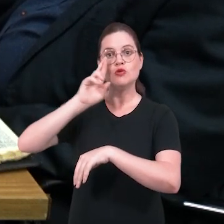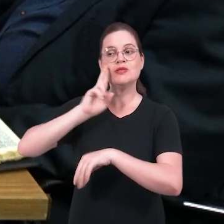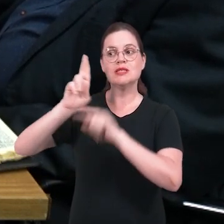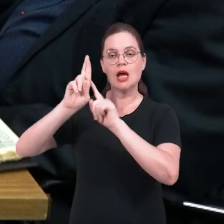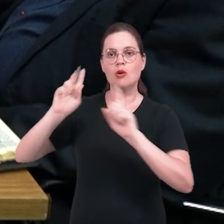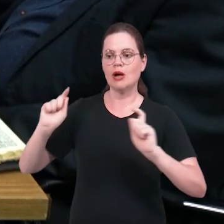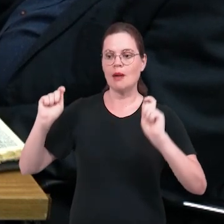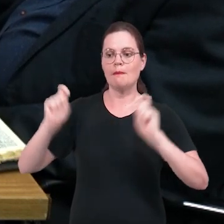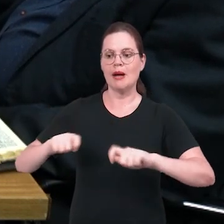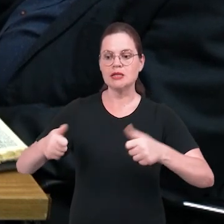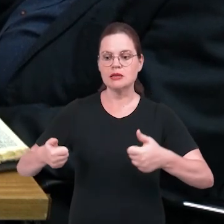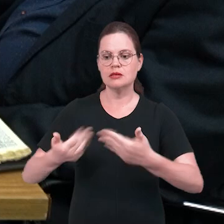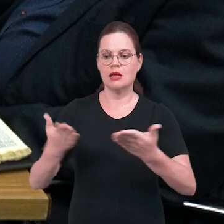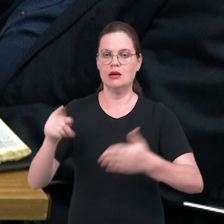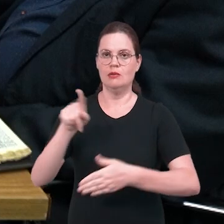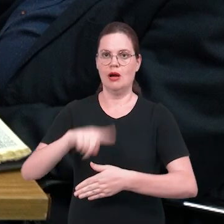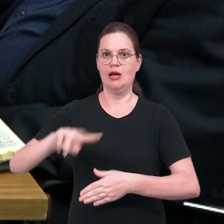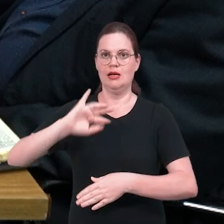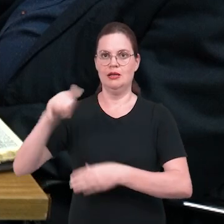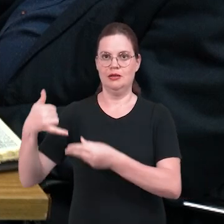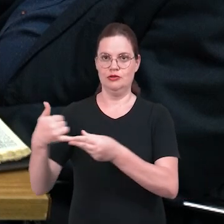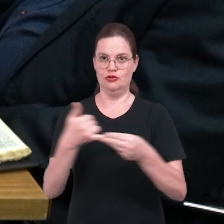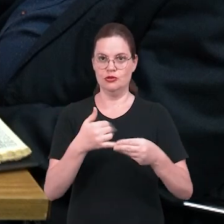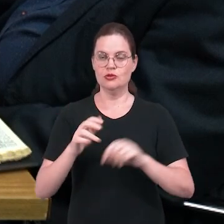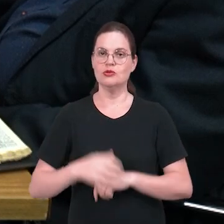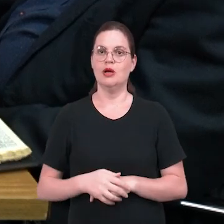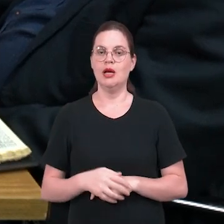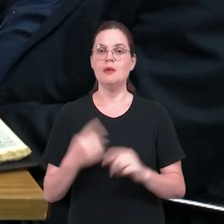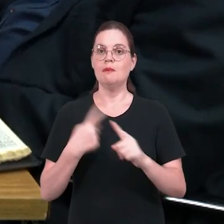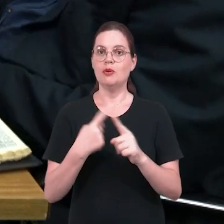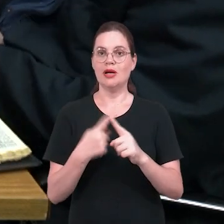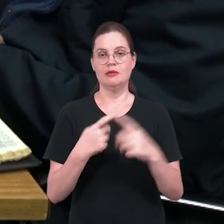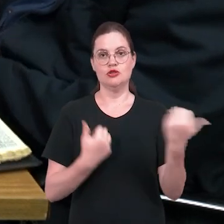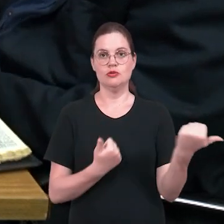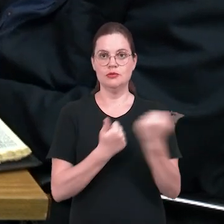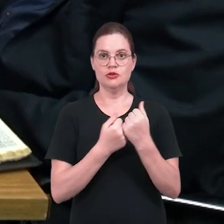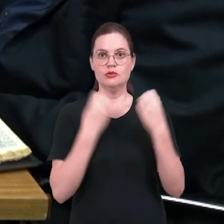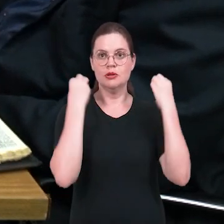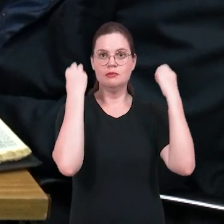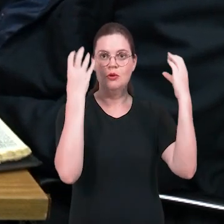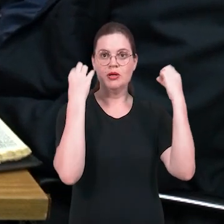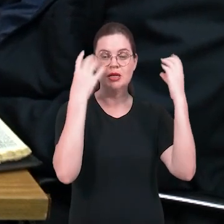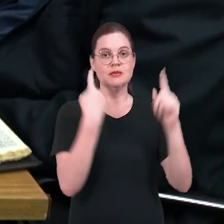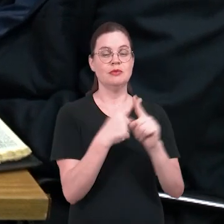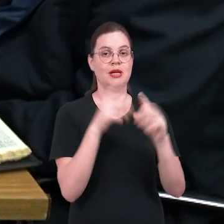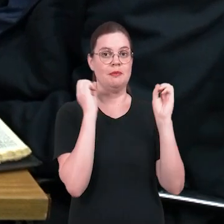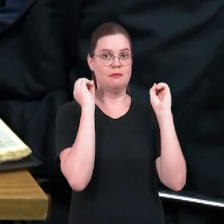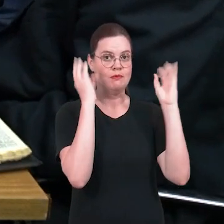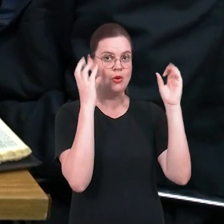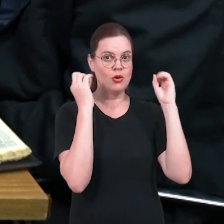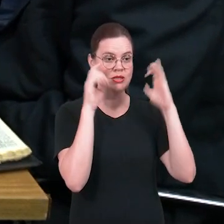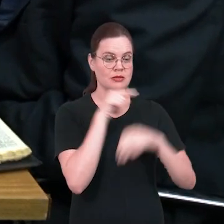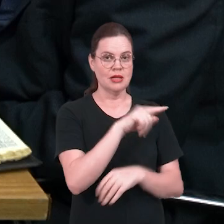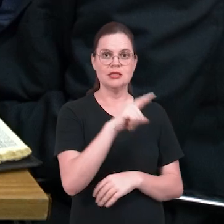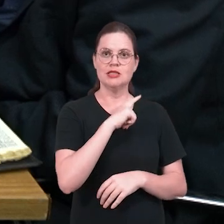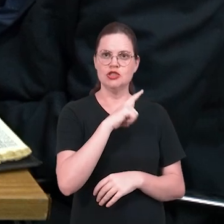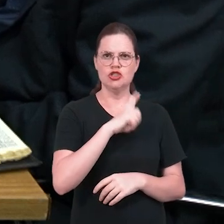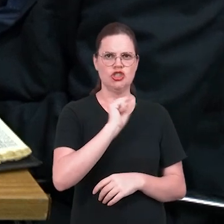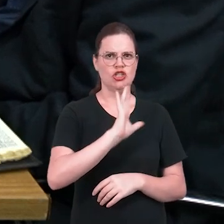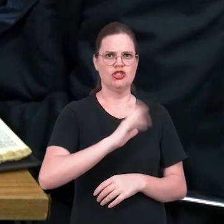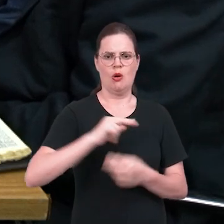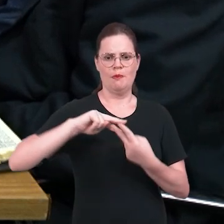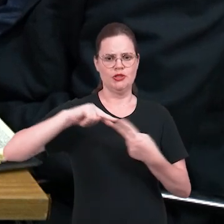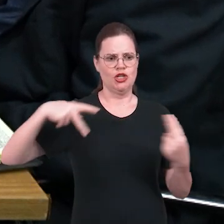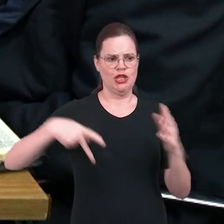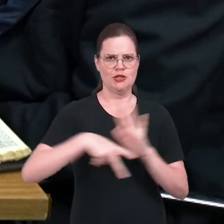Josué que o Espírito Santo qualificou para suceder Moisés. Como você muito bem falou, Moisés tinha uma